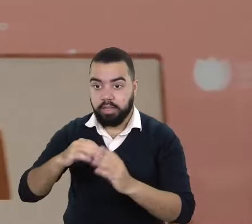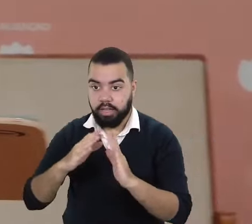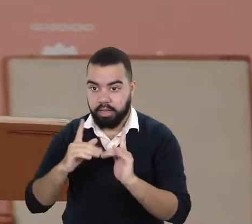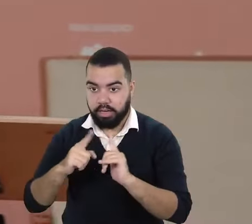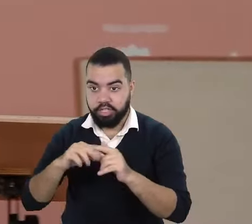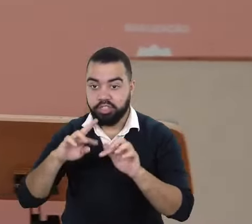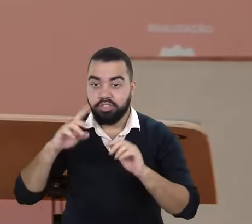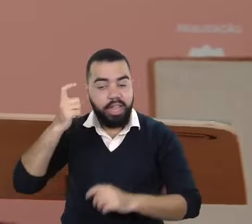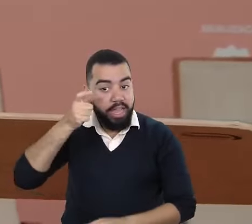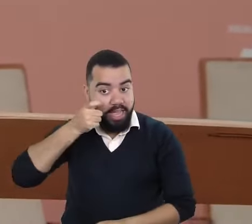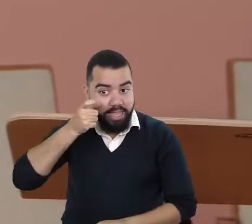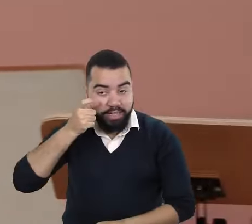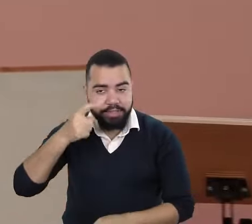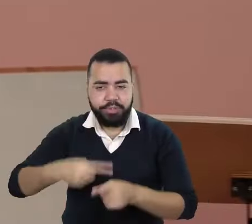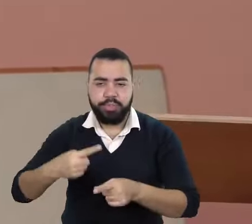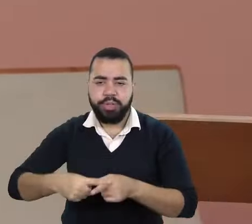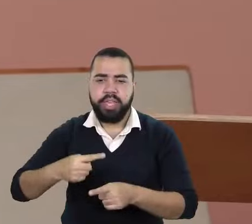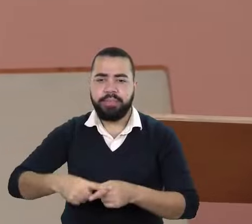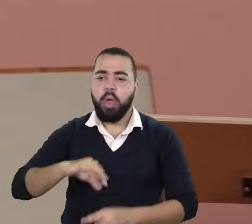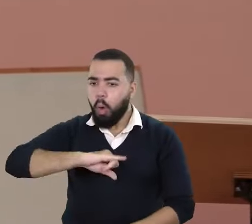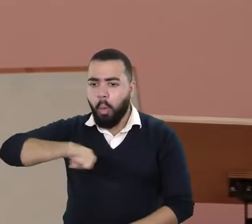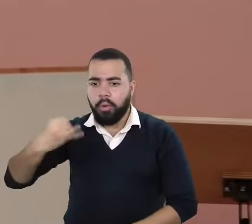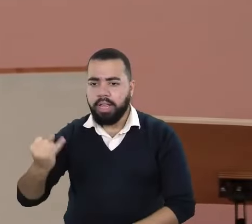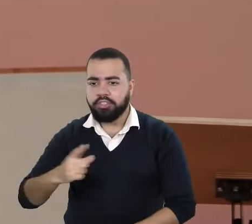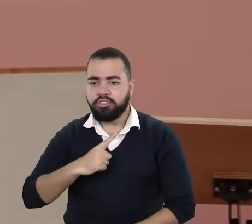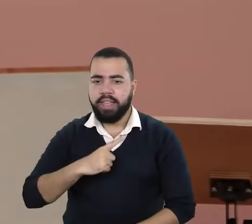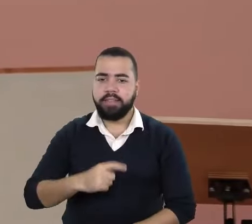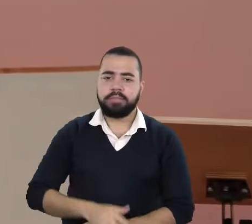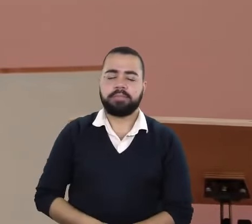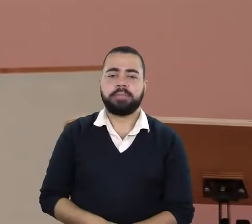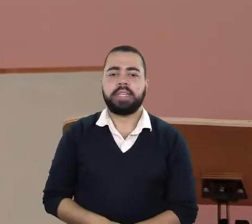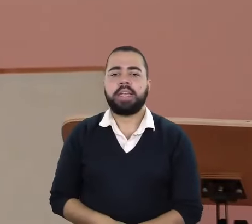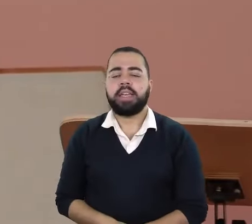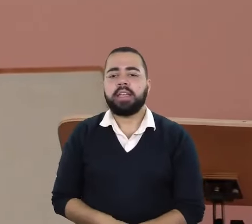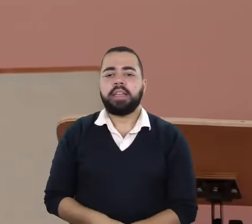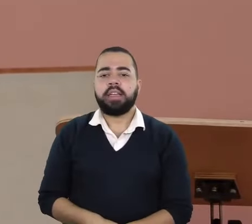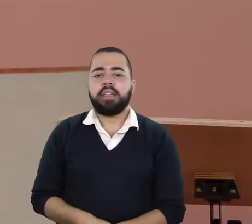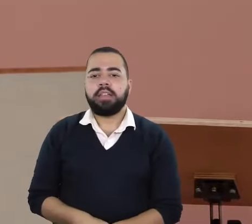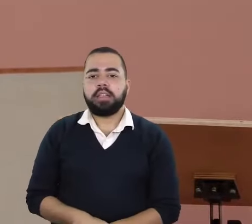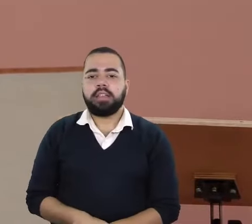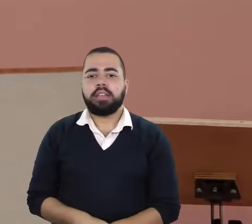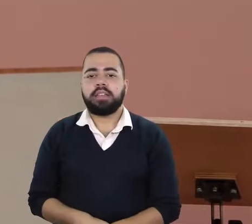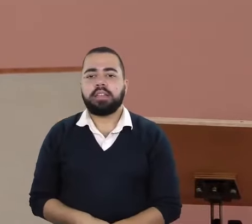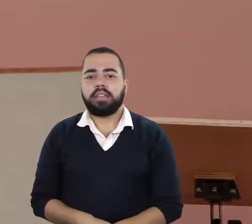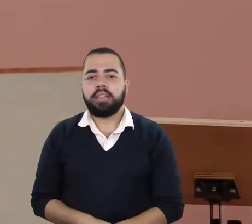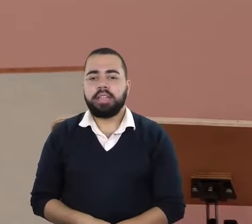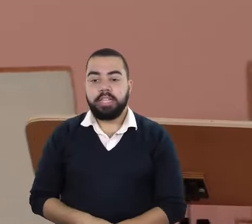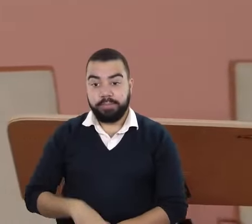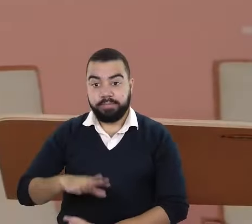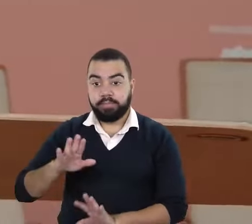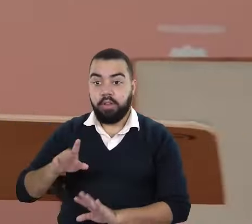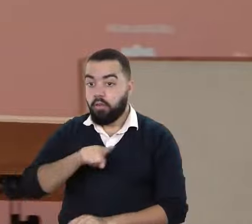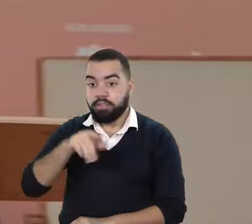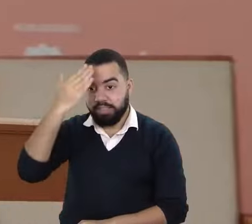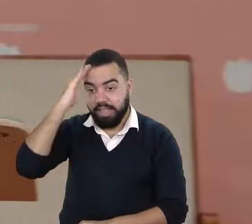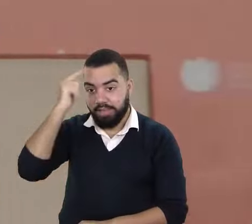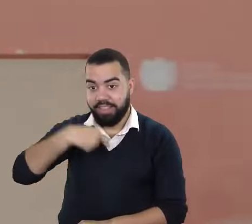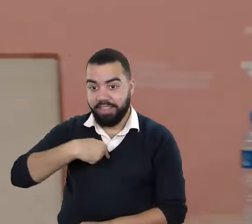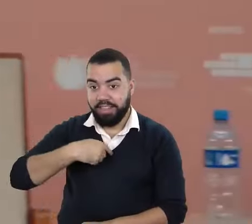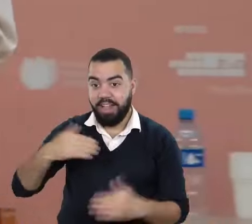interessante porque eu sempre tive a oportunidade. Gente, eu era... Por incrível que pareça, mas eu não... É, se bem que não é muito por incrível que pareça, todo mundo sabe que eu sou